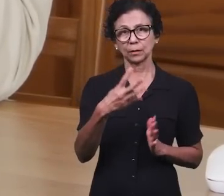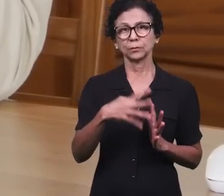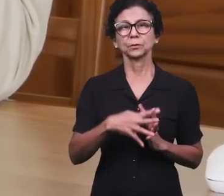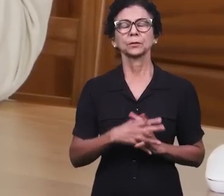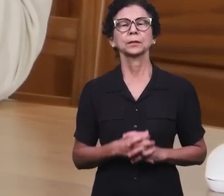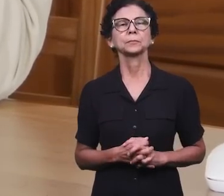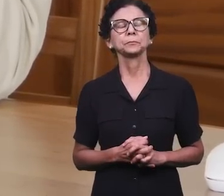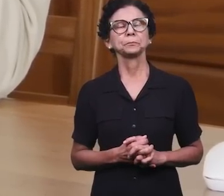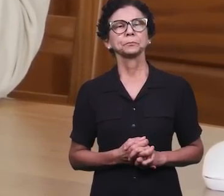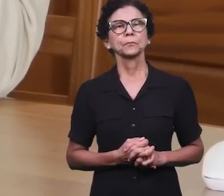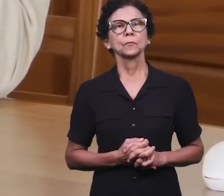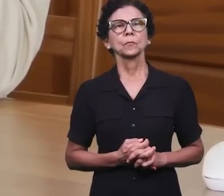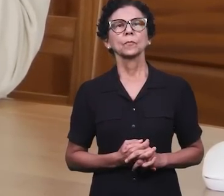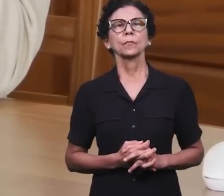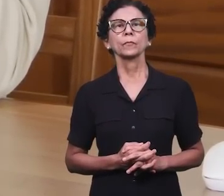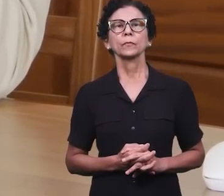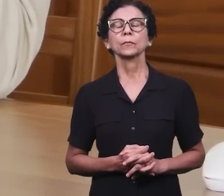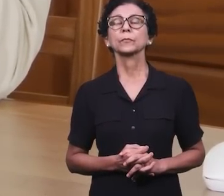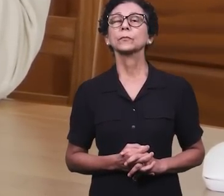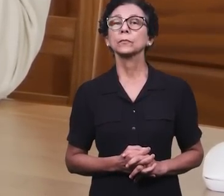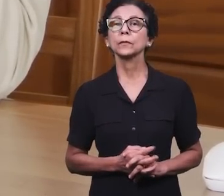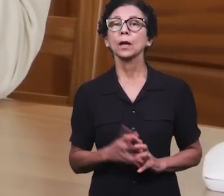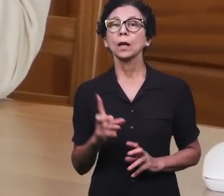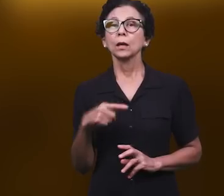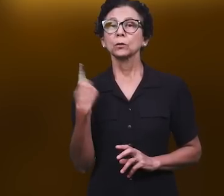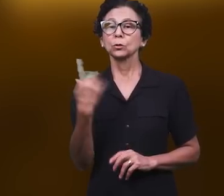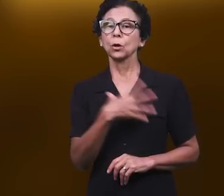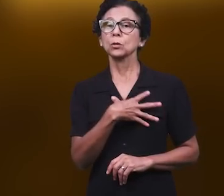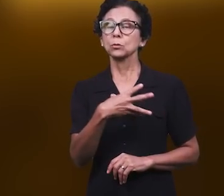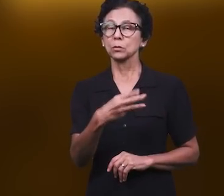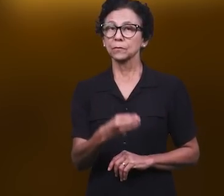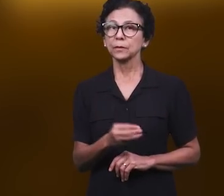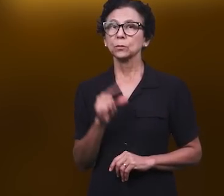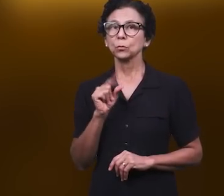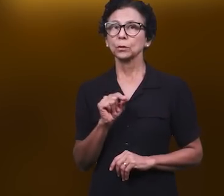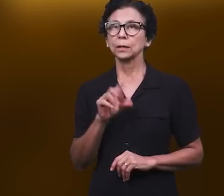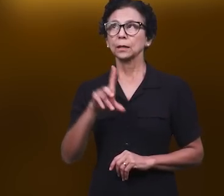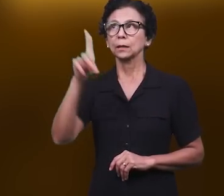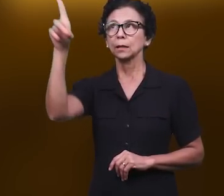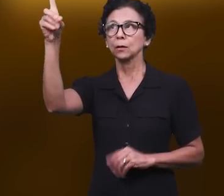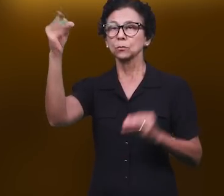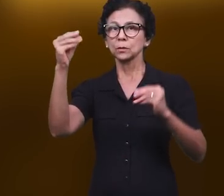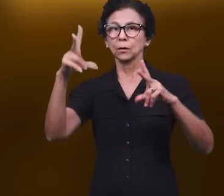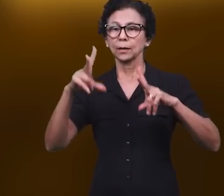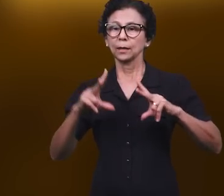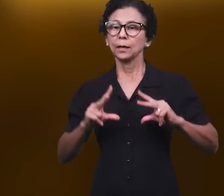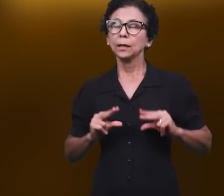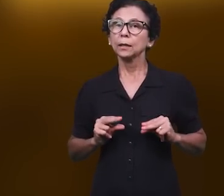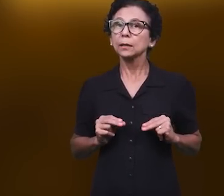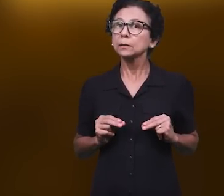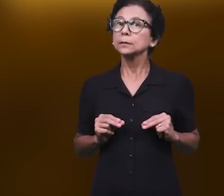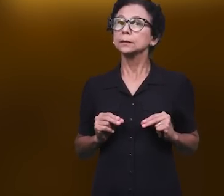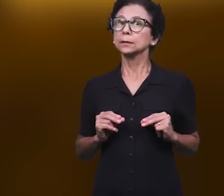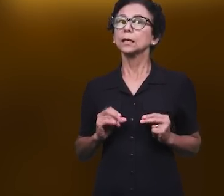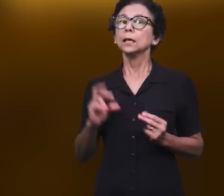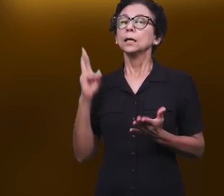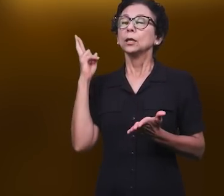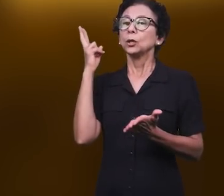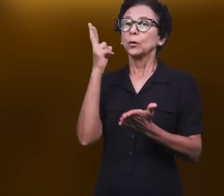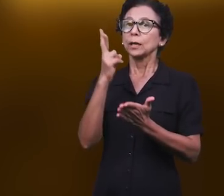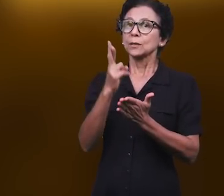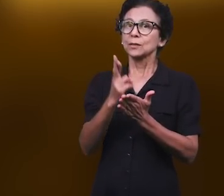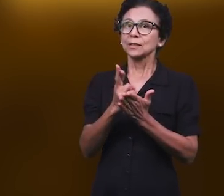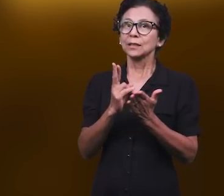versículo 3 e 4, né? Diz assim: eis que os filhos são herança do Senhor, e